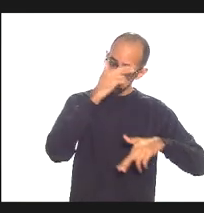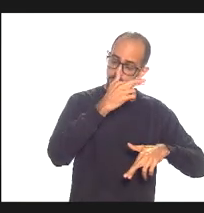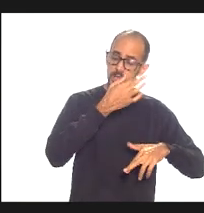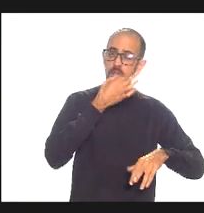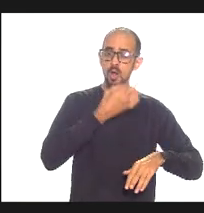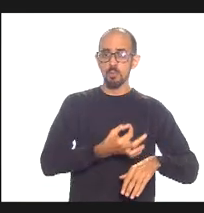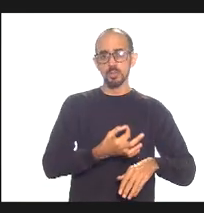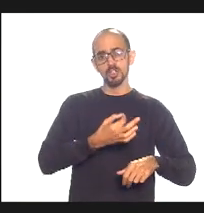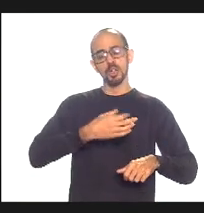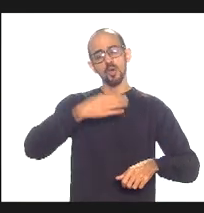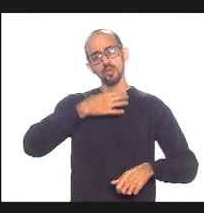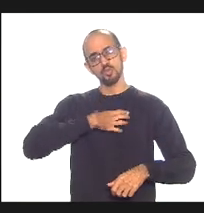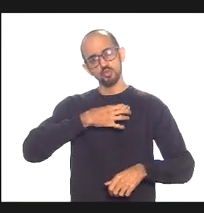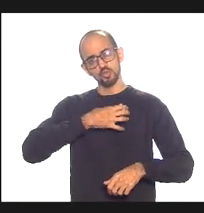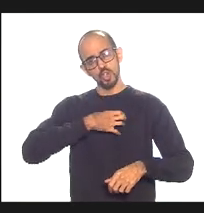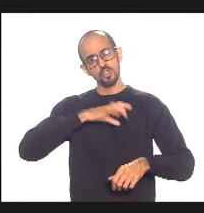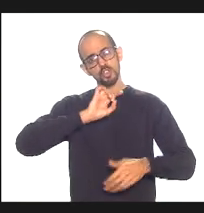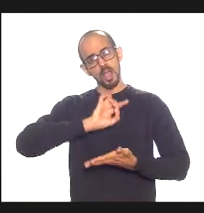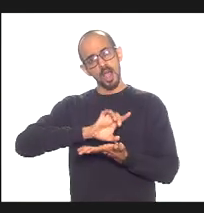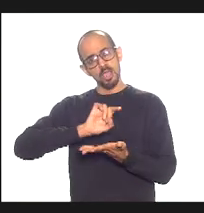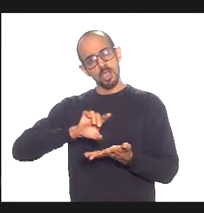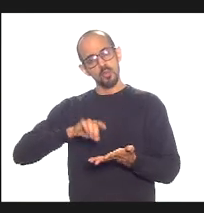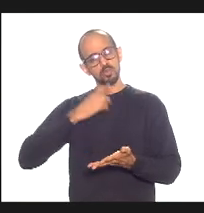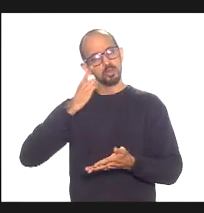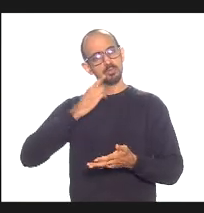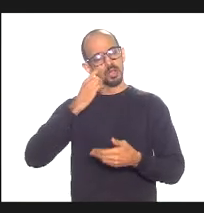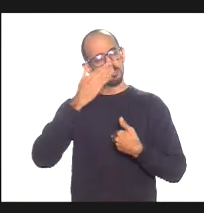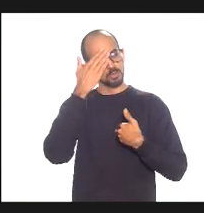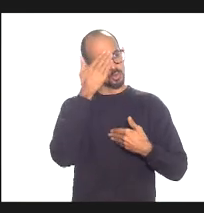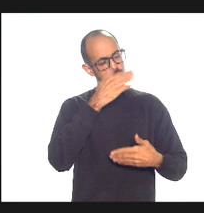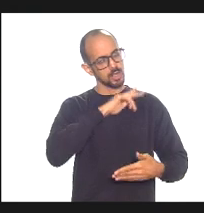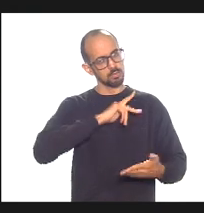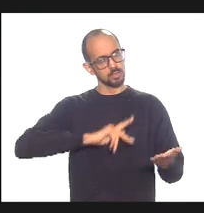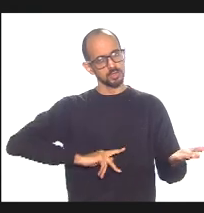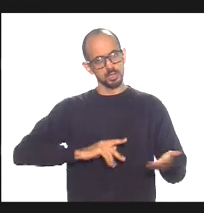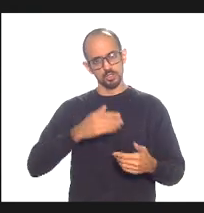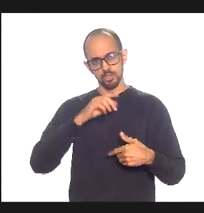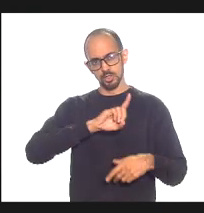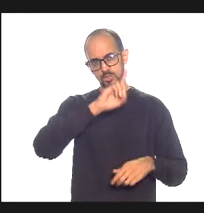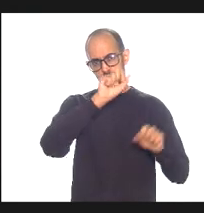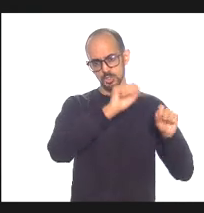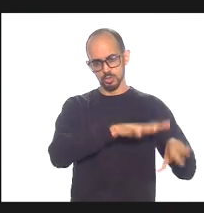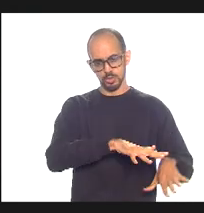o posicionamento de cada deputado. Obrigado, presidente. Deus abençoe.